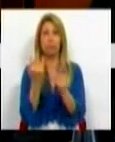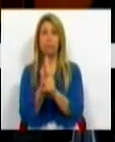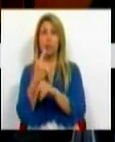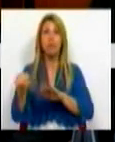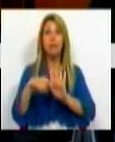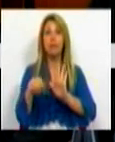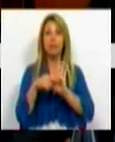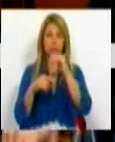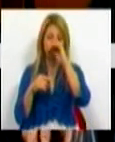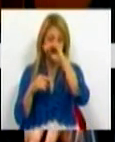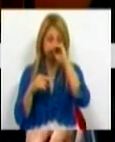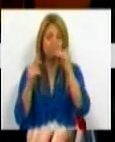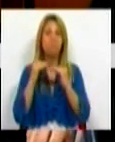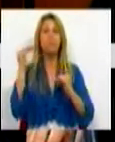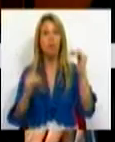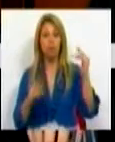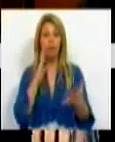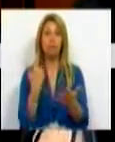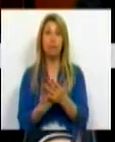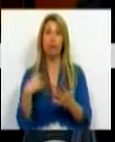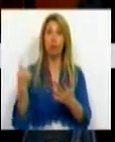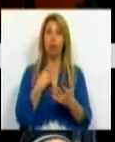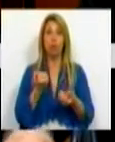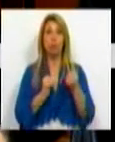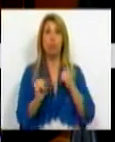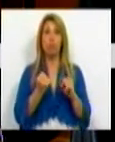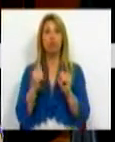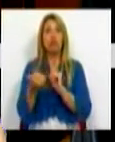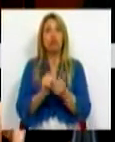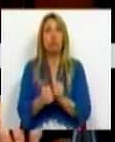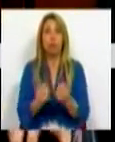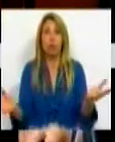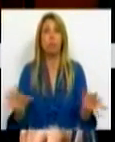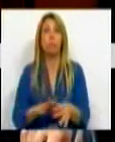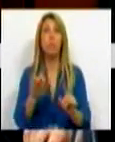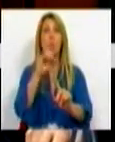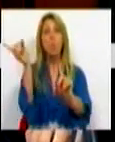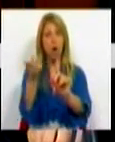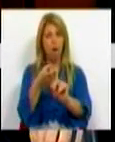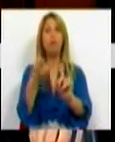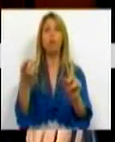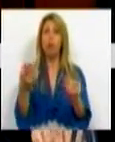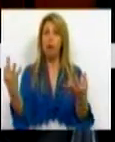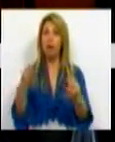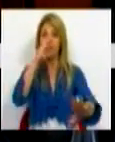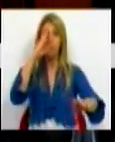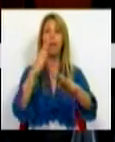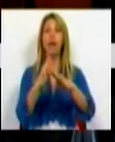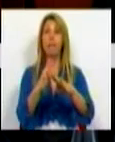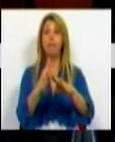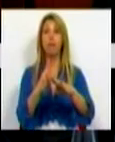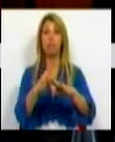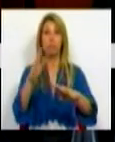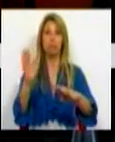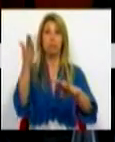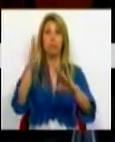negativas e instabilidade que ela provoca no nosso movimento desportivo, num ano que é um ano de particular empenho por parte,